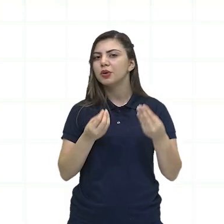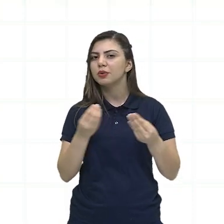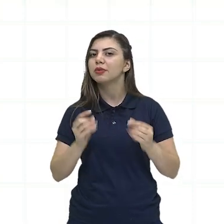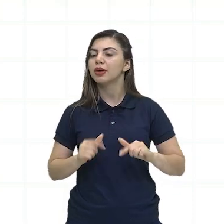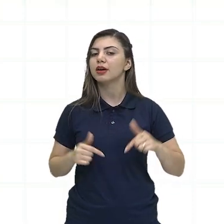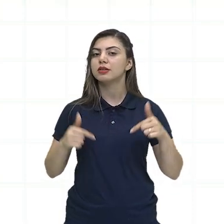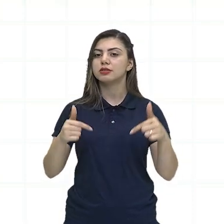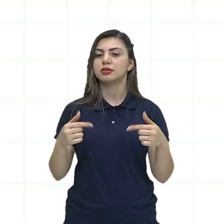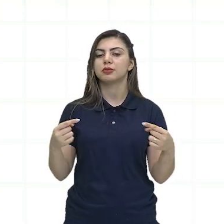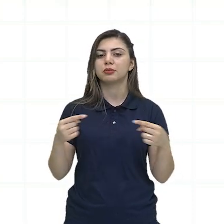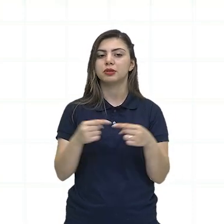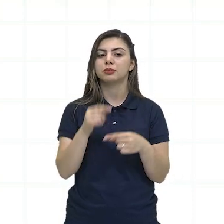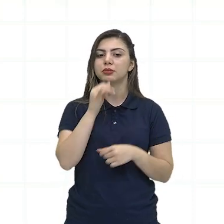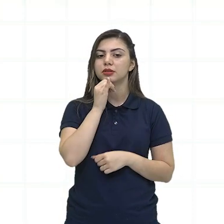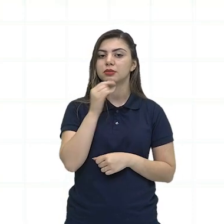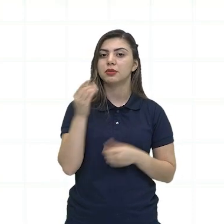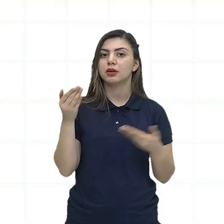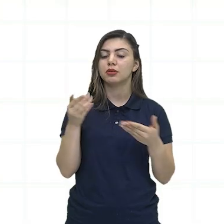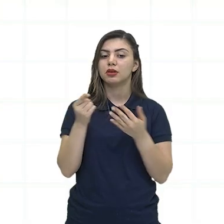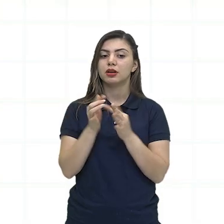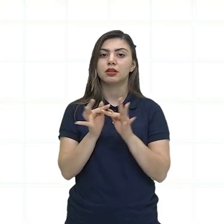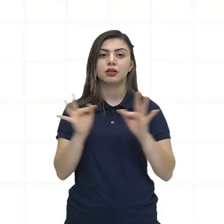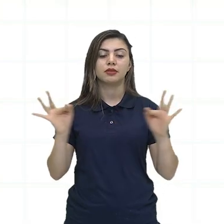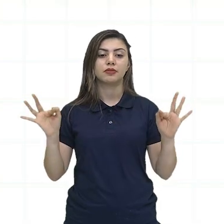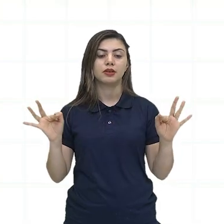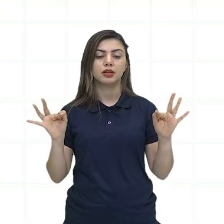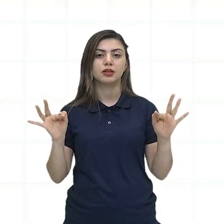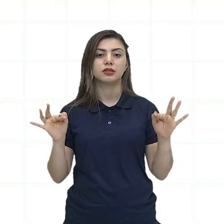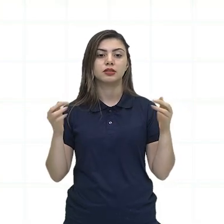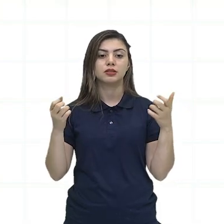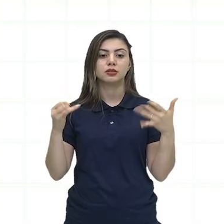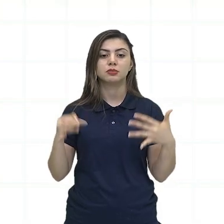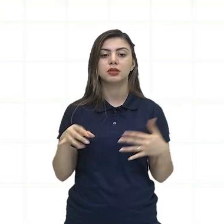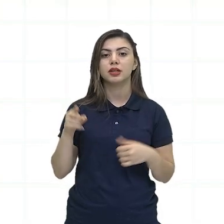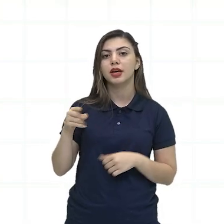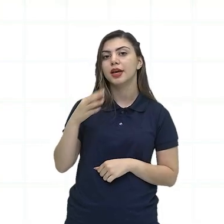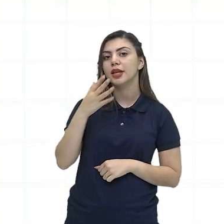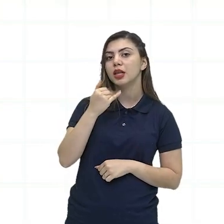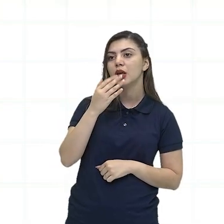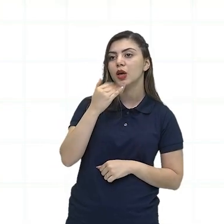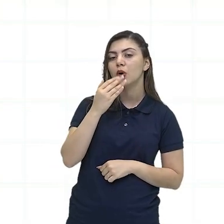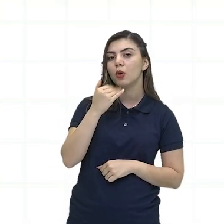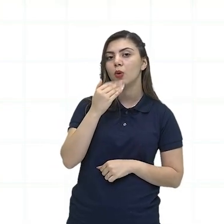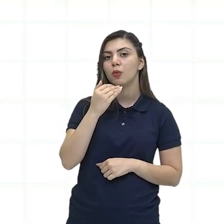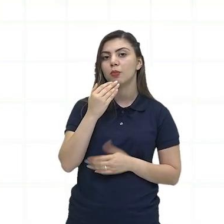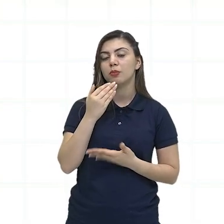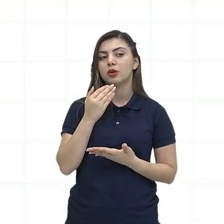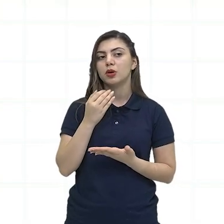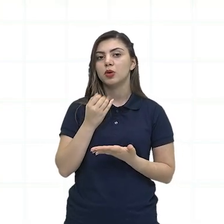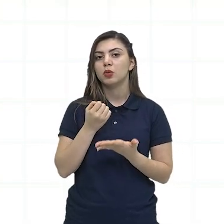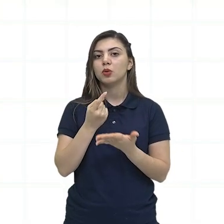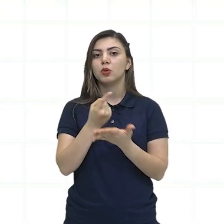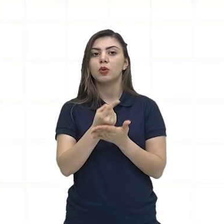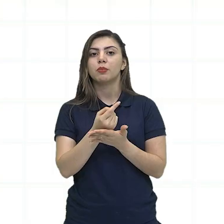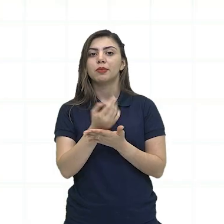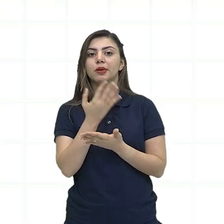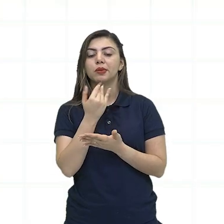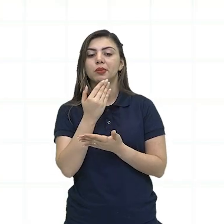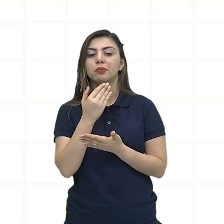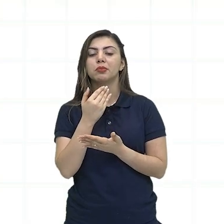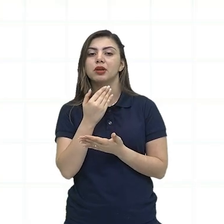né? Nessa frase, por exemplo, eu estou dizendo qual é a frequência que ele come fast food. Qual é?